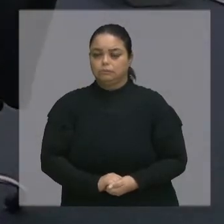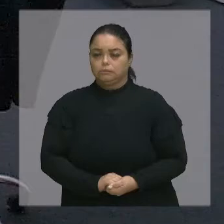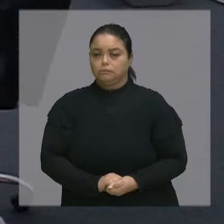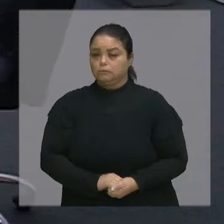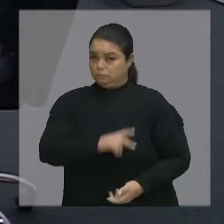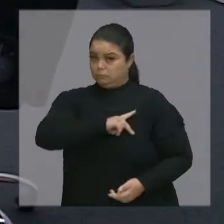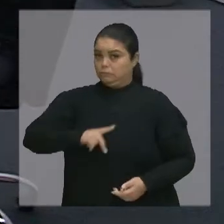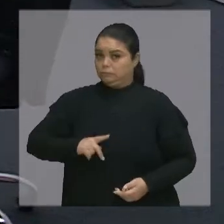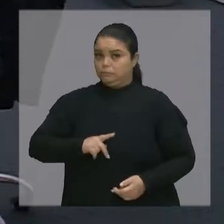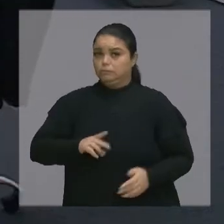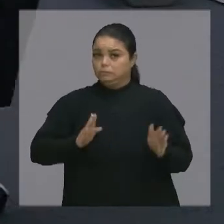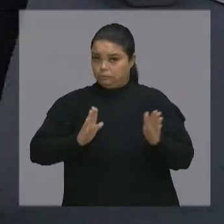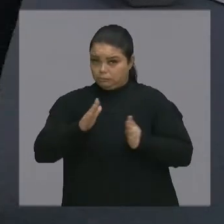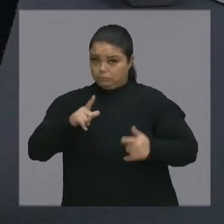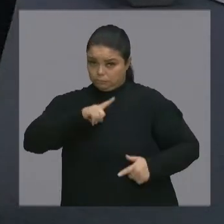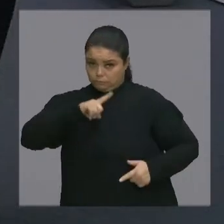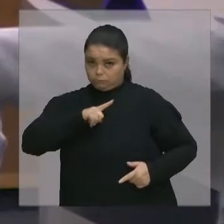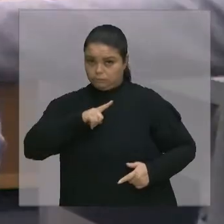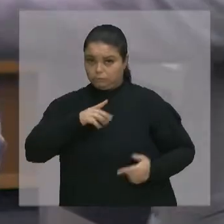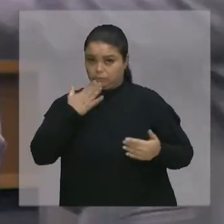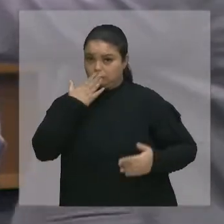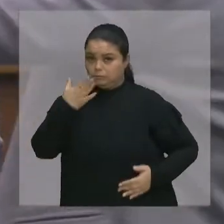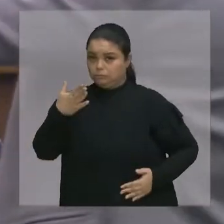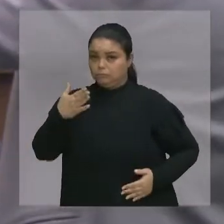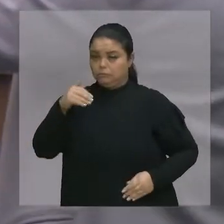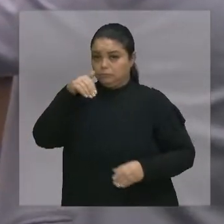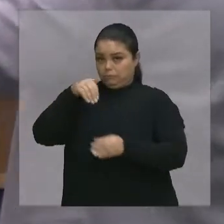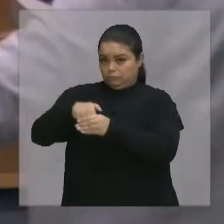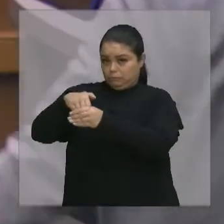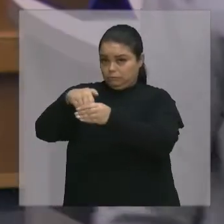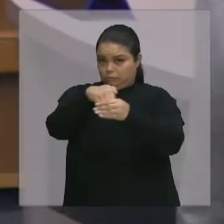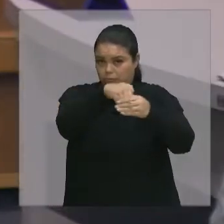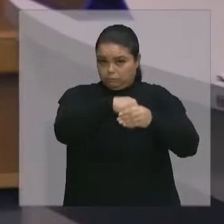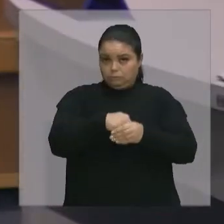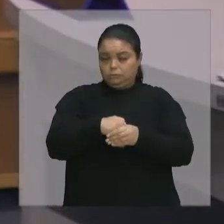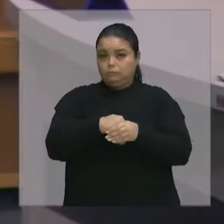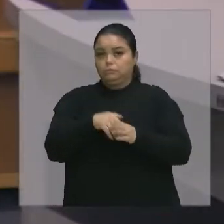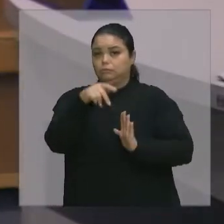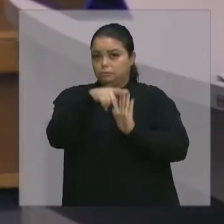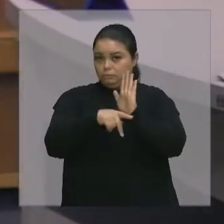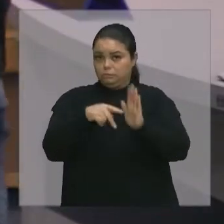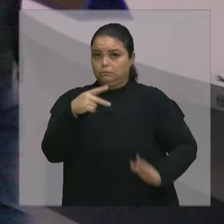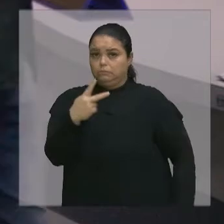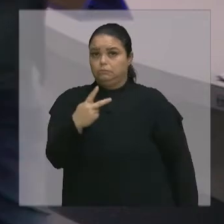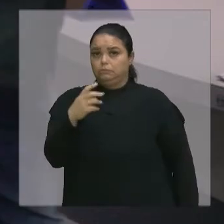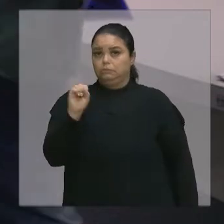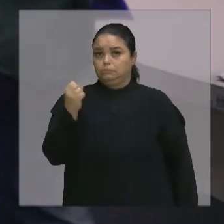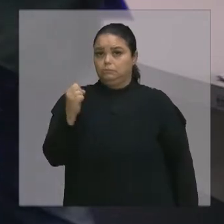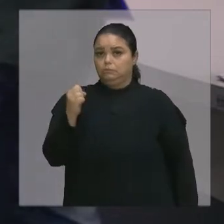Presidente, ainda em tempo, solicitação de votação do projeto